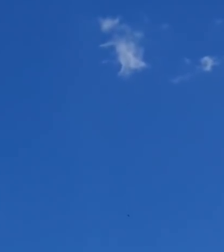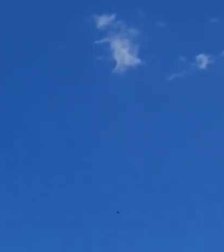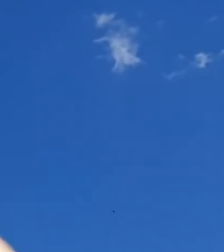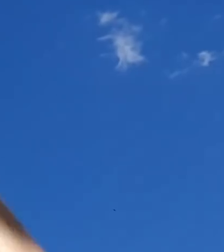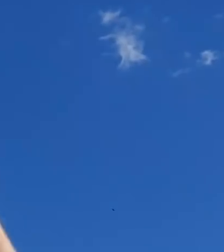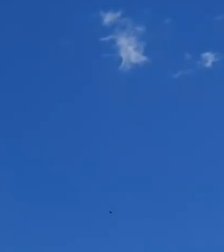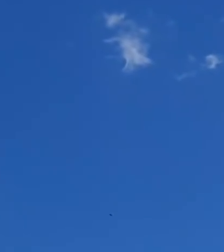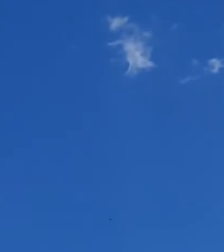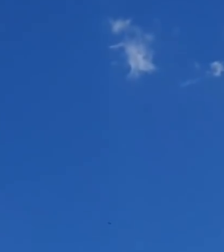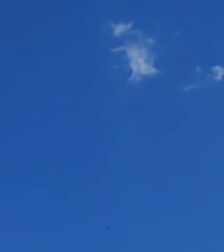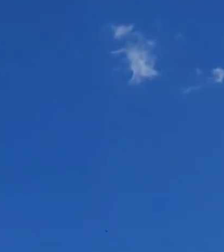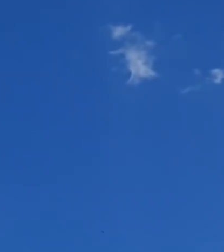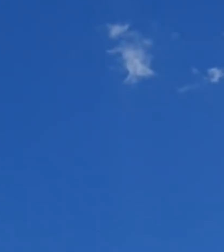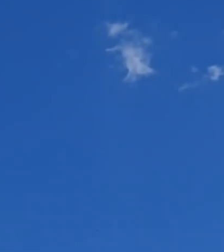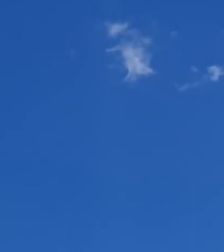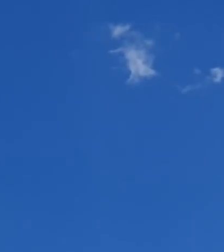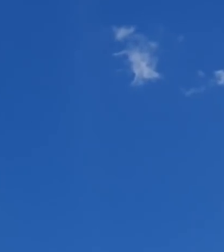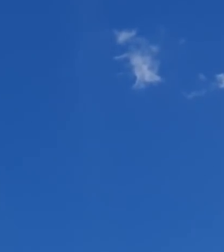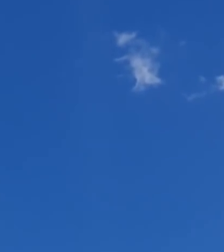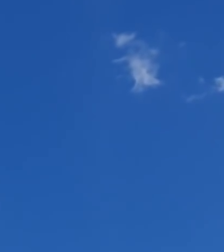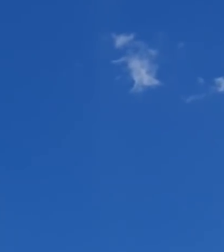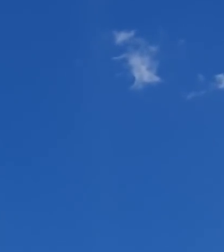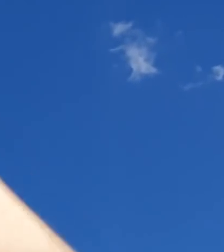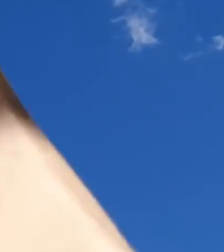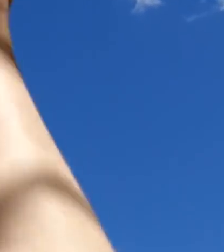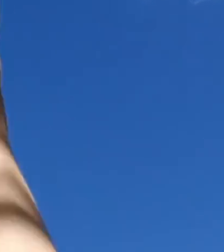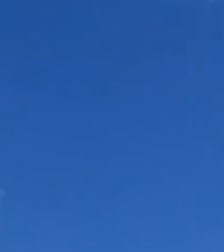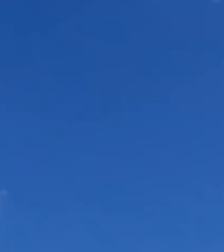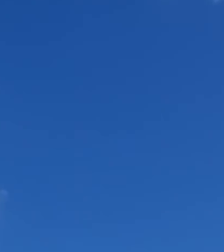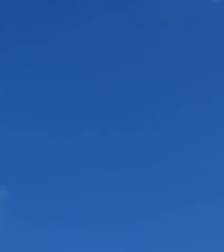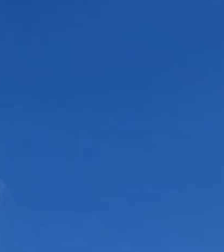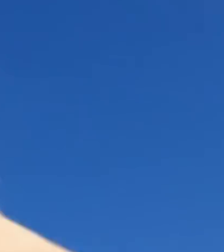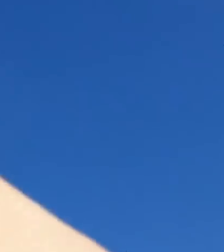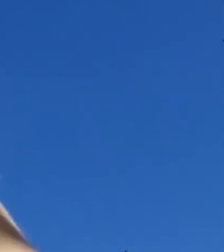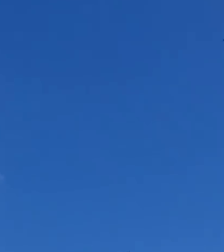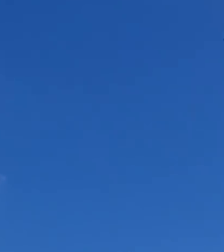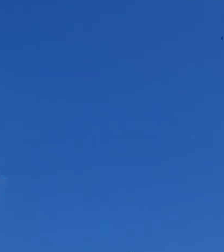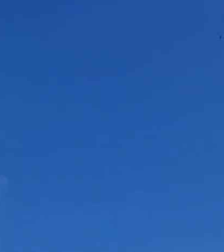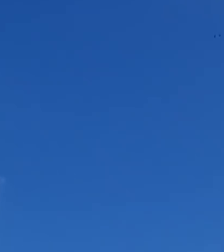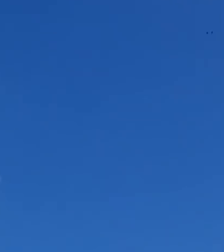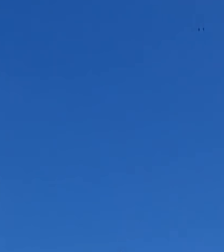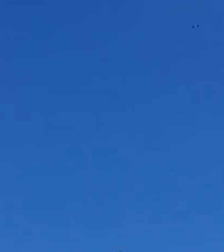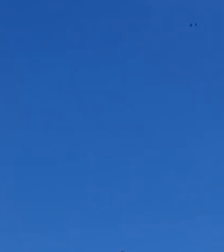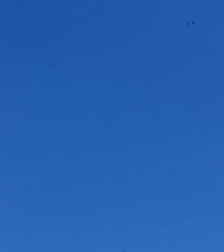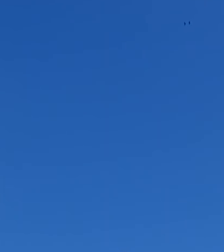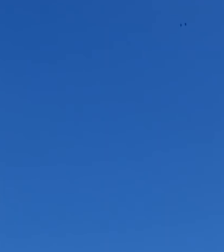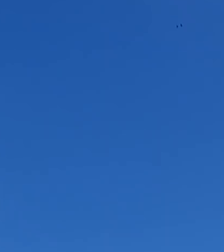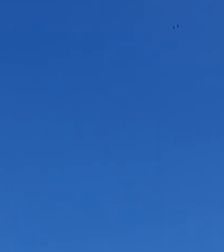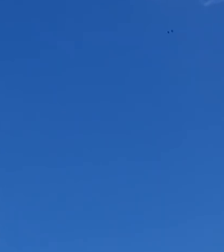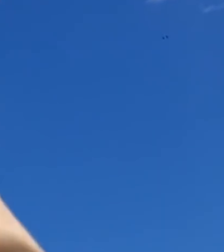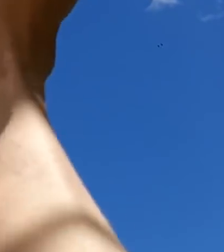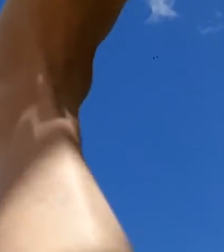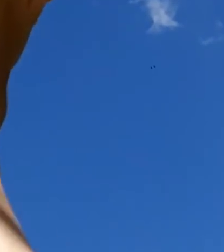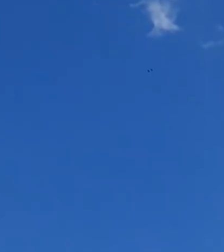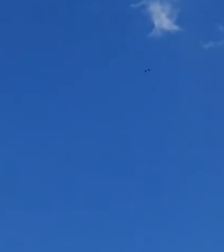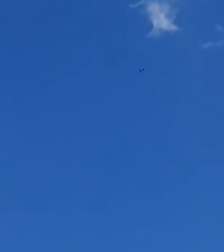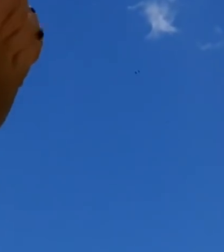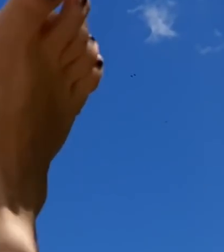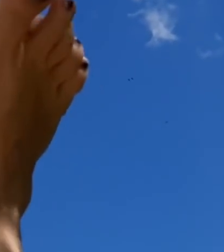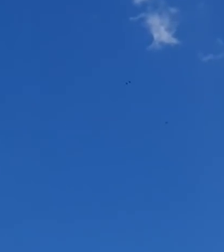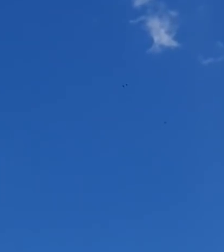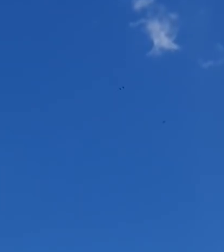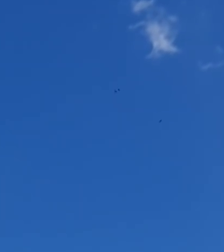Com seu colar de coral, Carolina corre por entre as colunas da colina. O calor